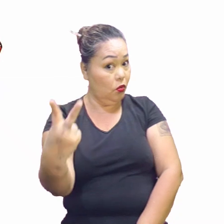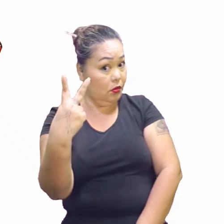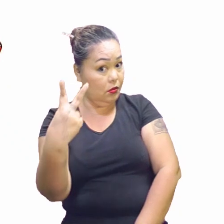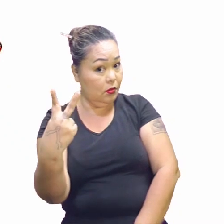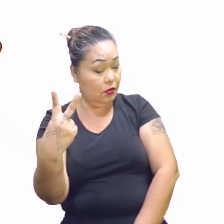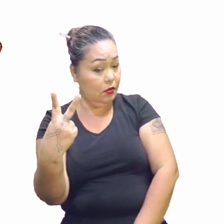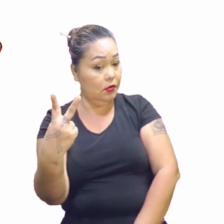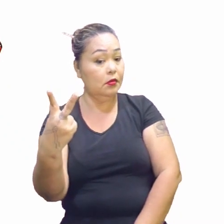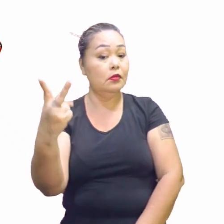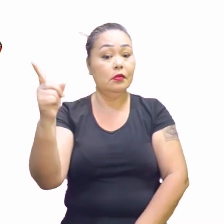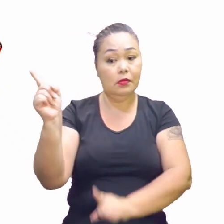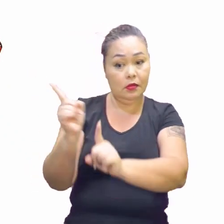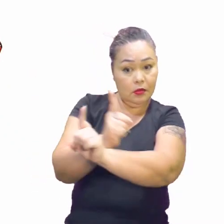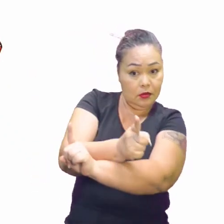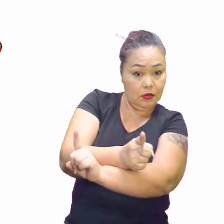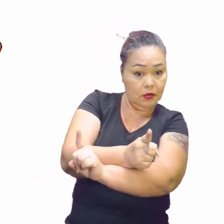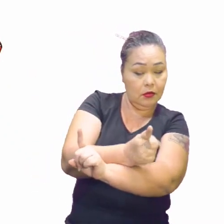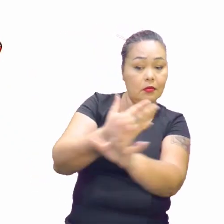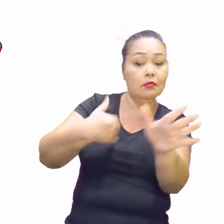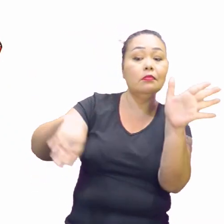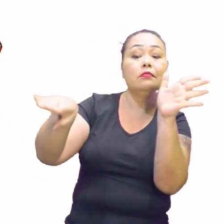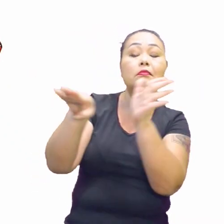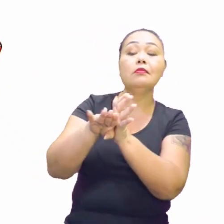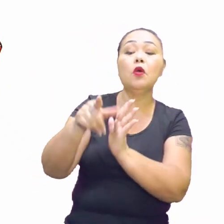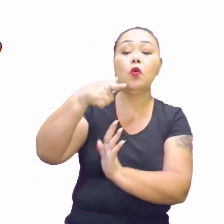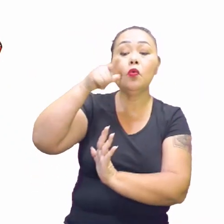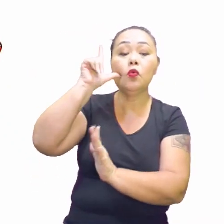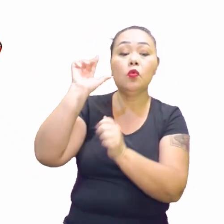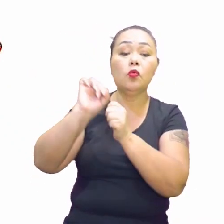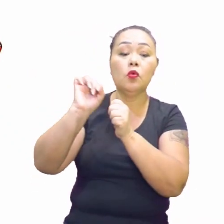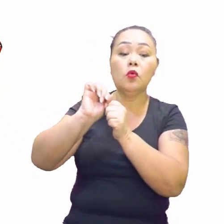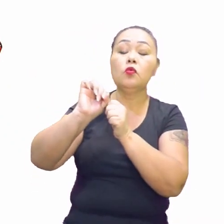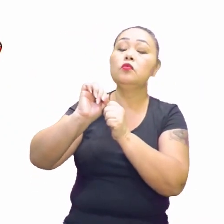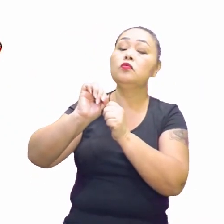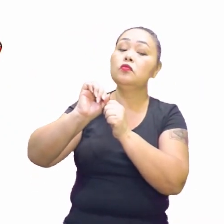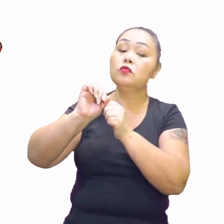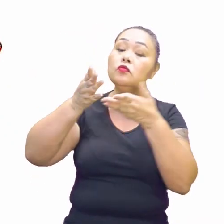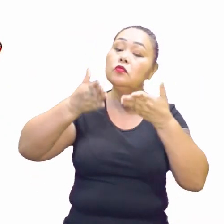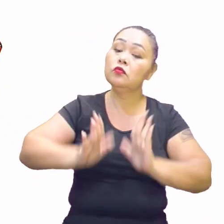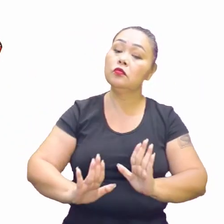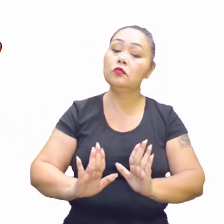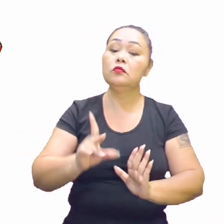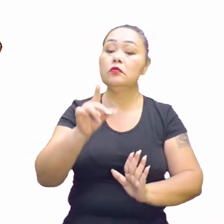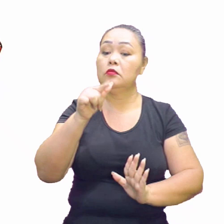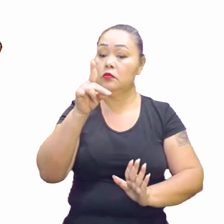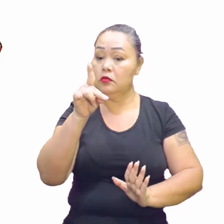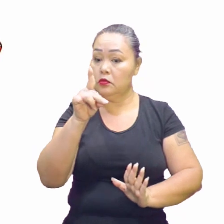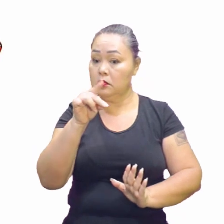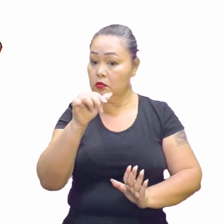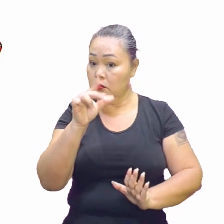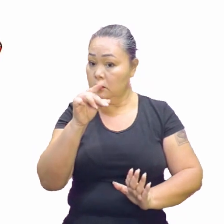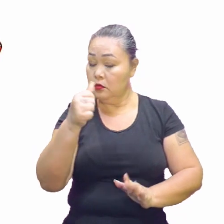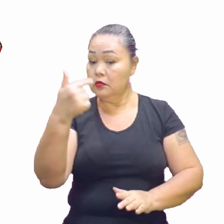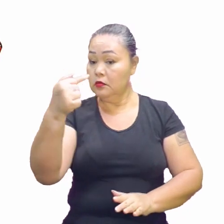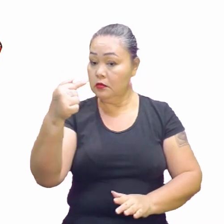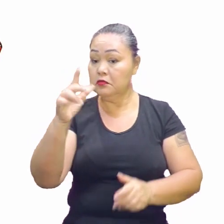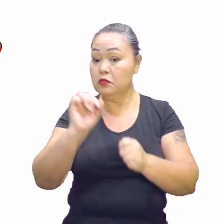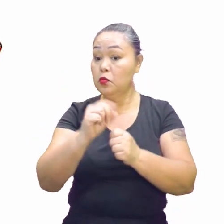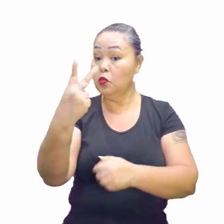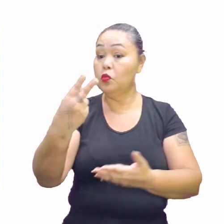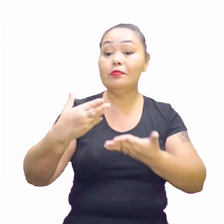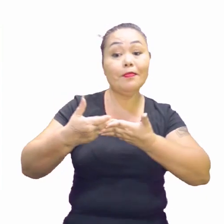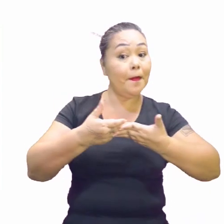2. Por isso que aqui, ó. Chegaram ontem à noite 20 turistas, nasceram no dia 7 2 meninas, na